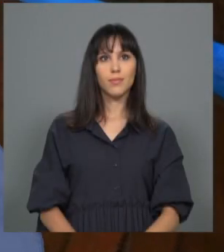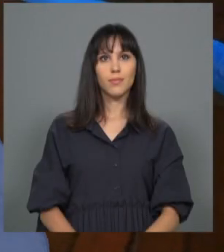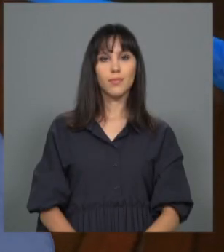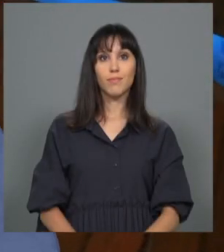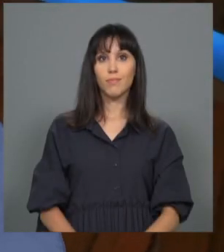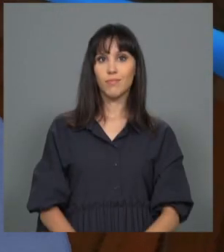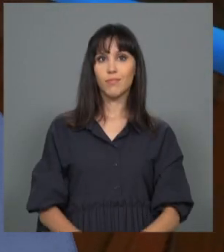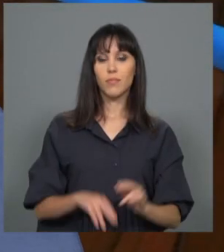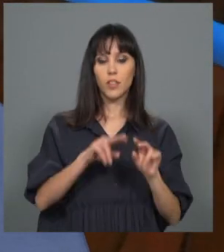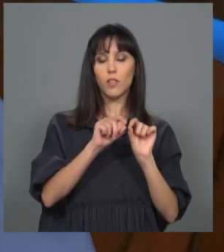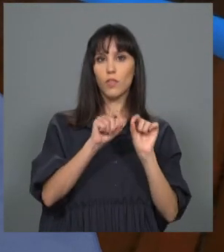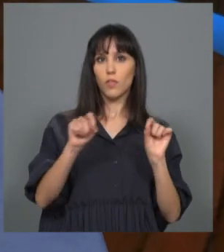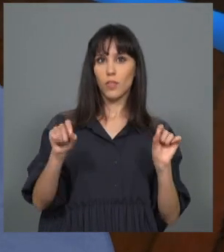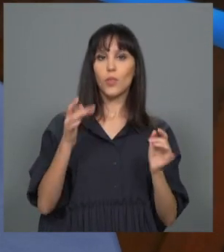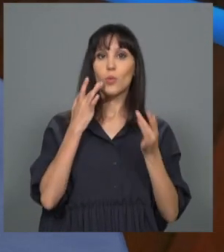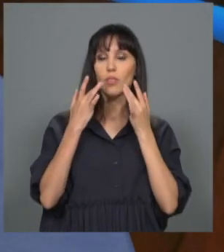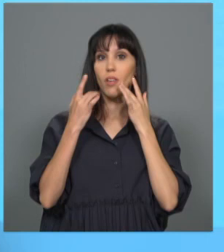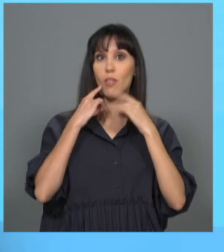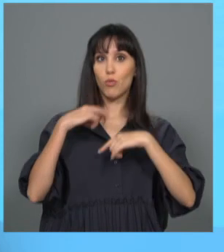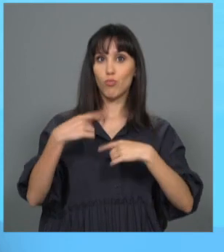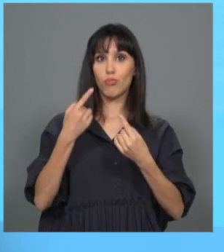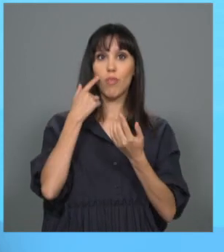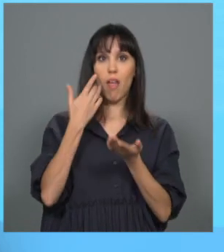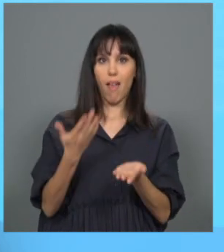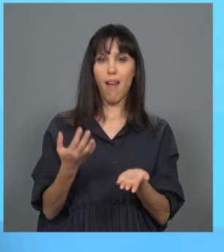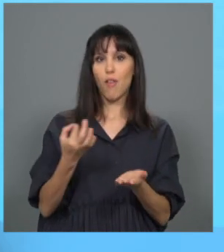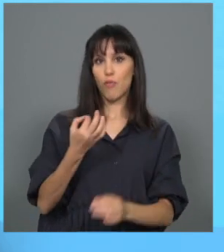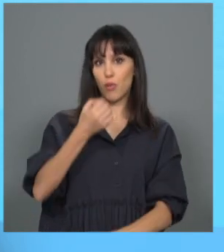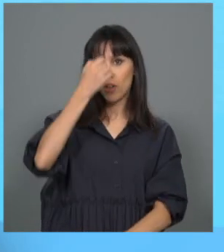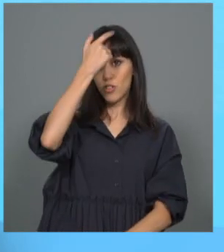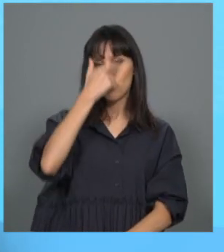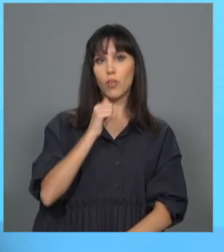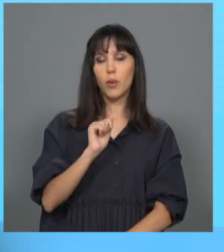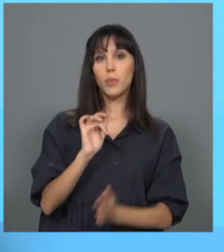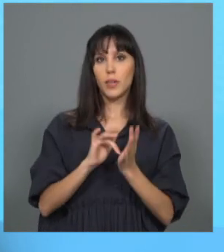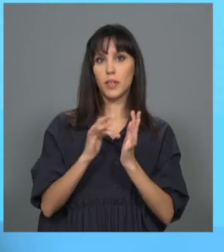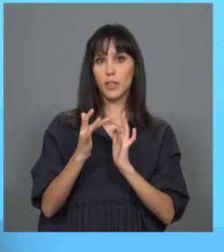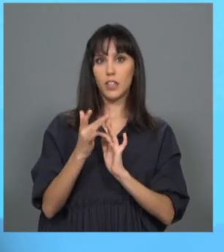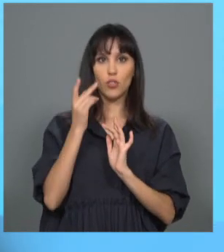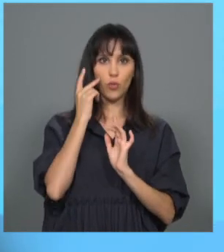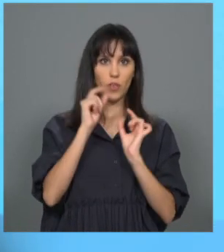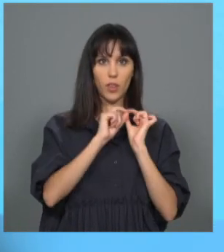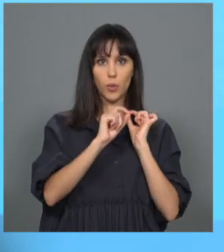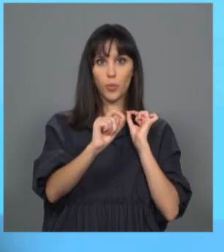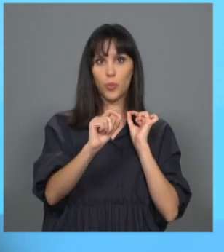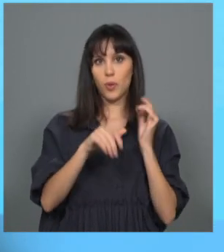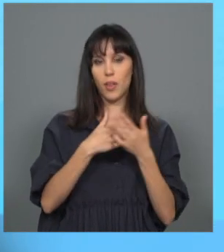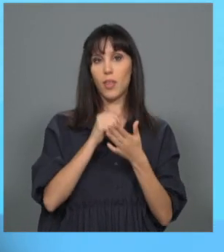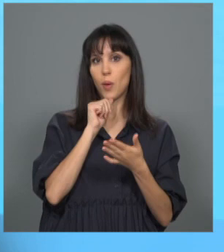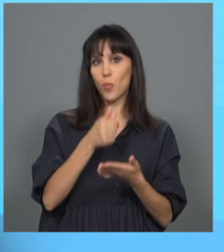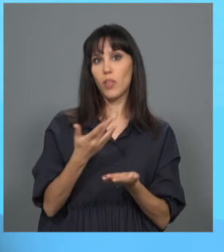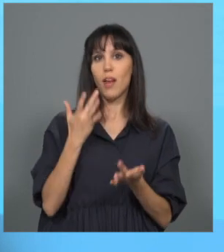O vídeo de apresentação desta representação da Paixão de Cristo que está em cena no sul da